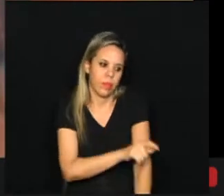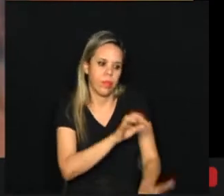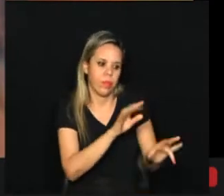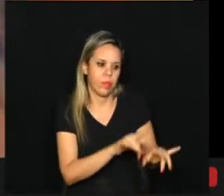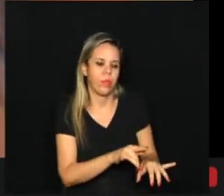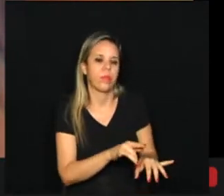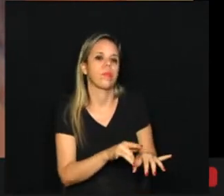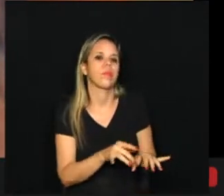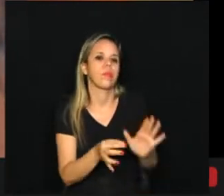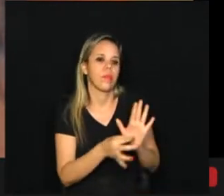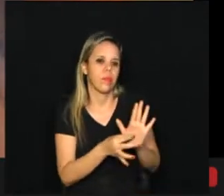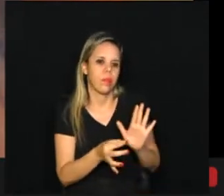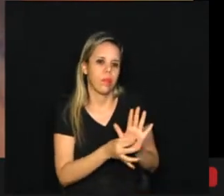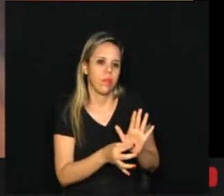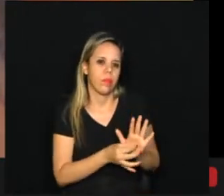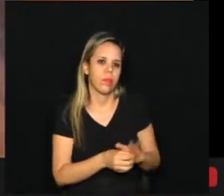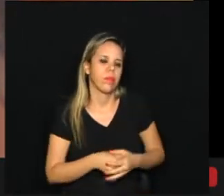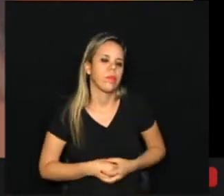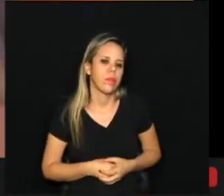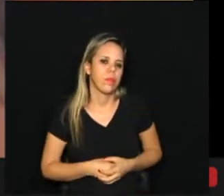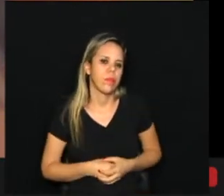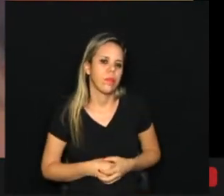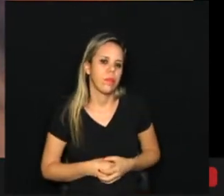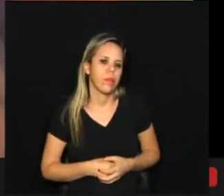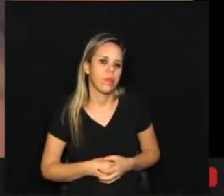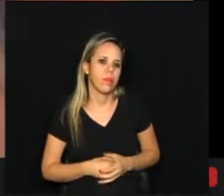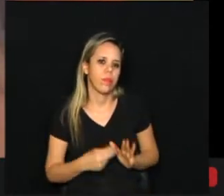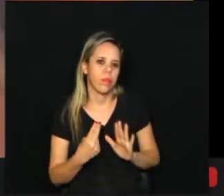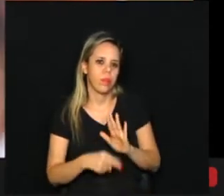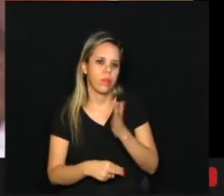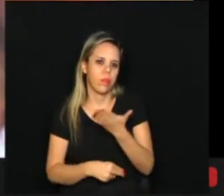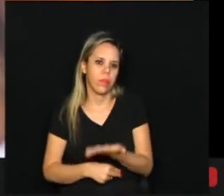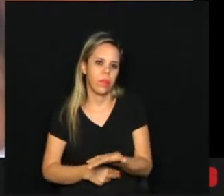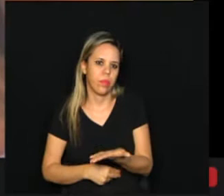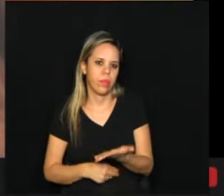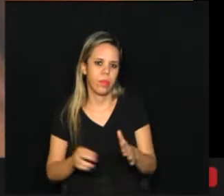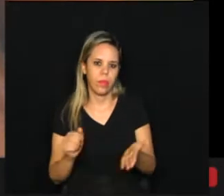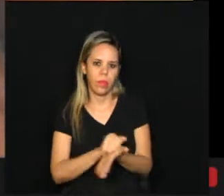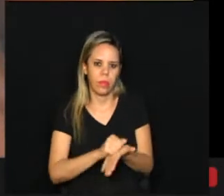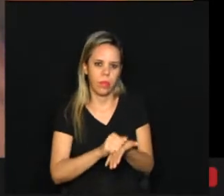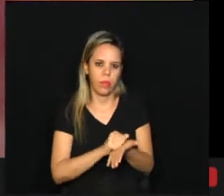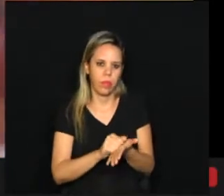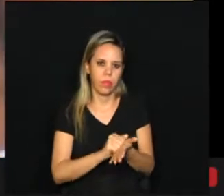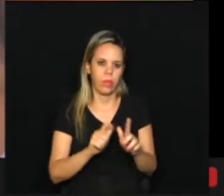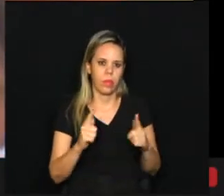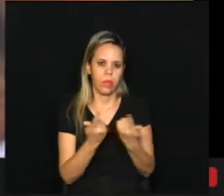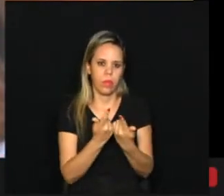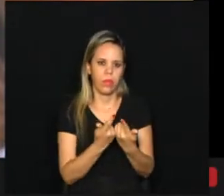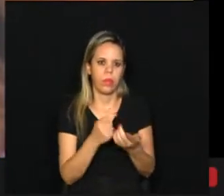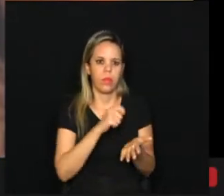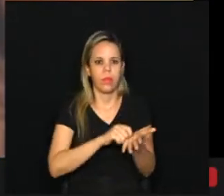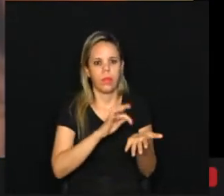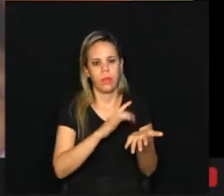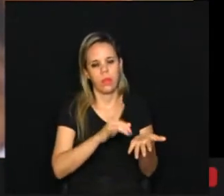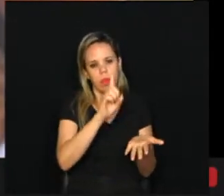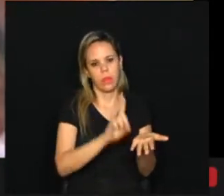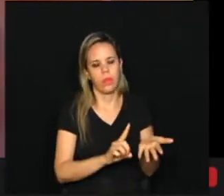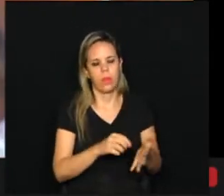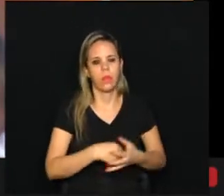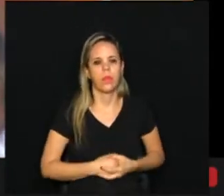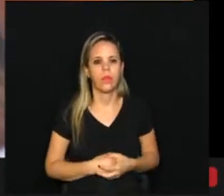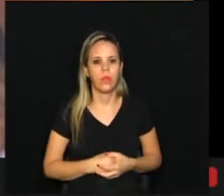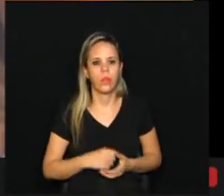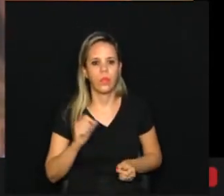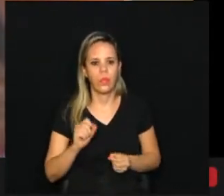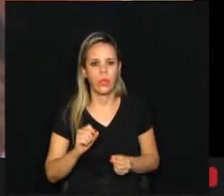escreveu a sugestão se identificasse e apagasse do grupo, e assinou como diretora, o